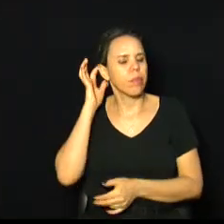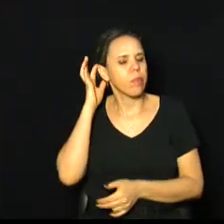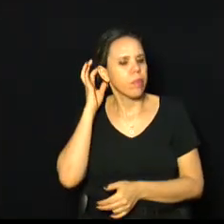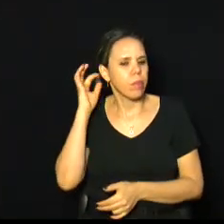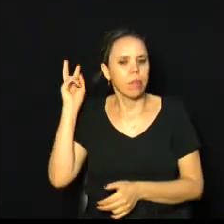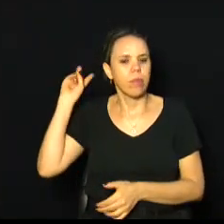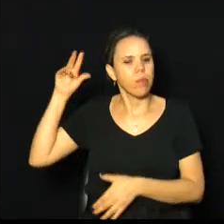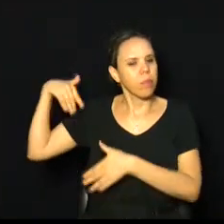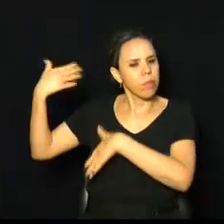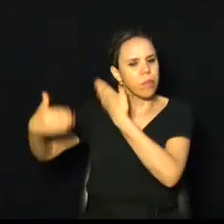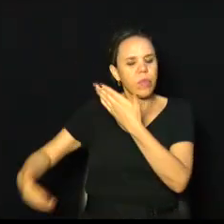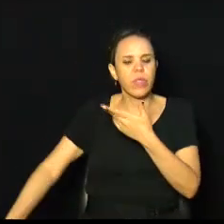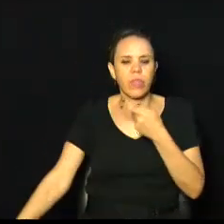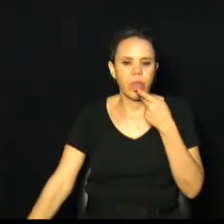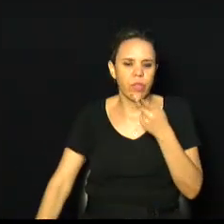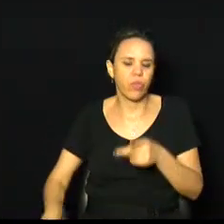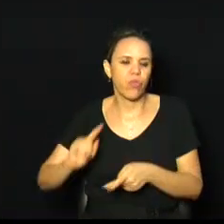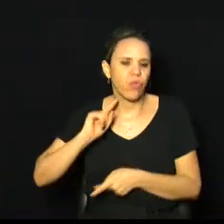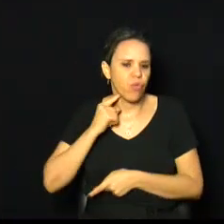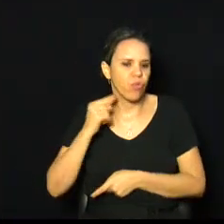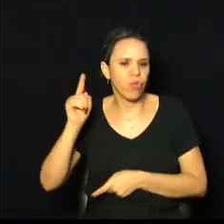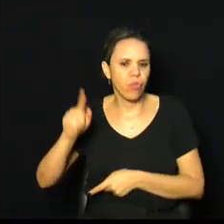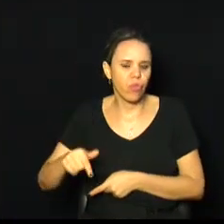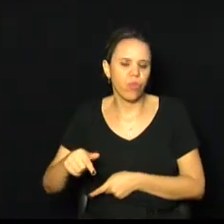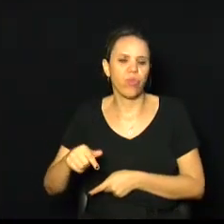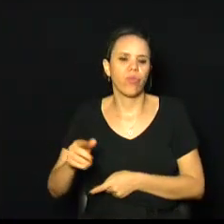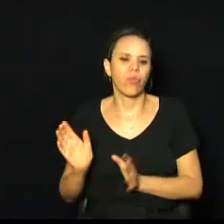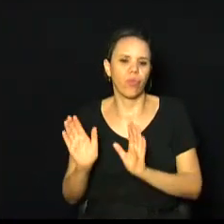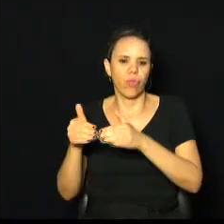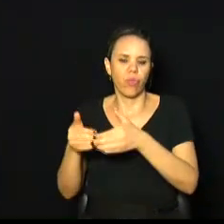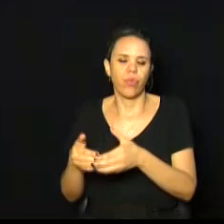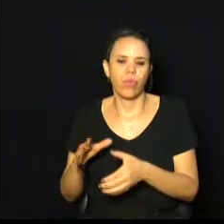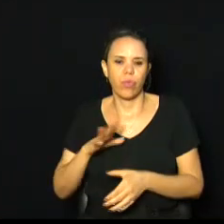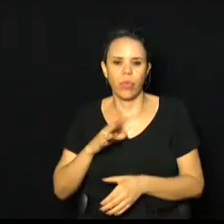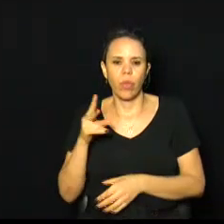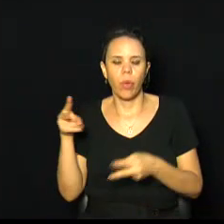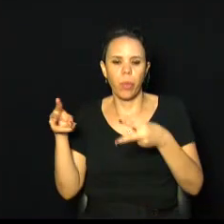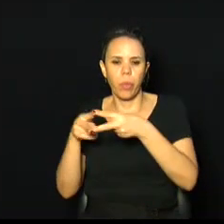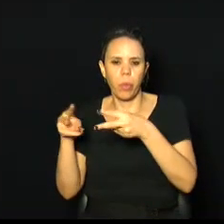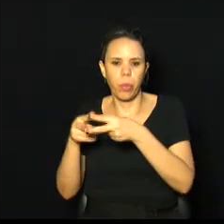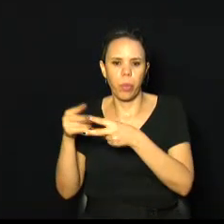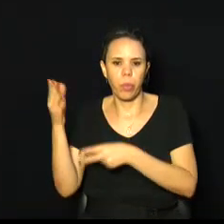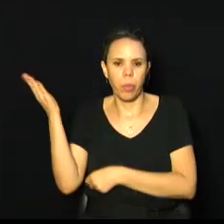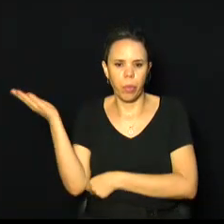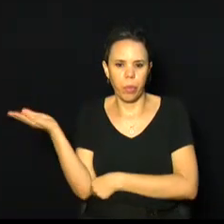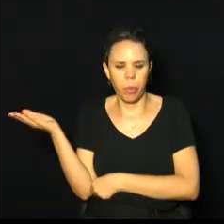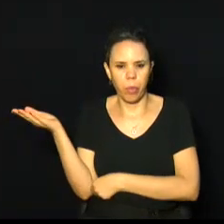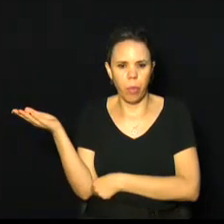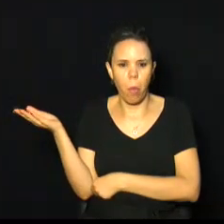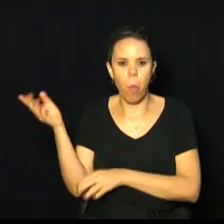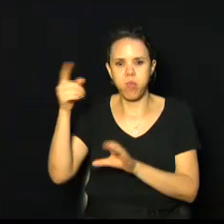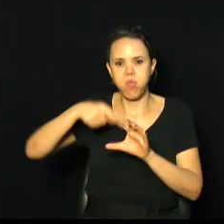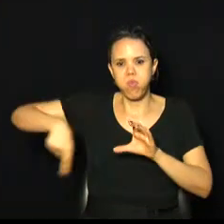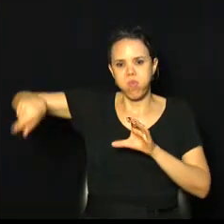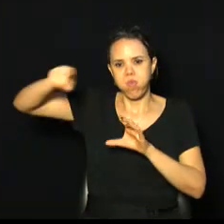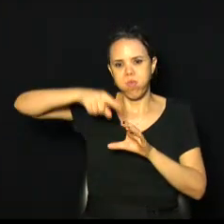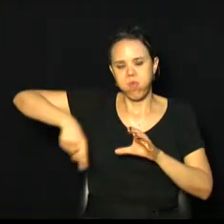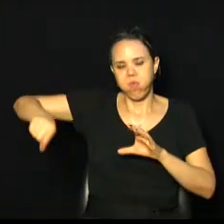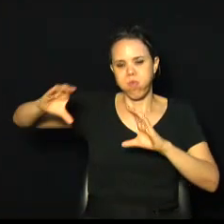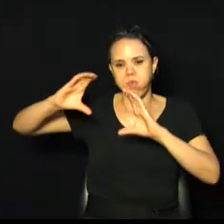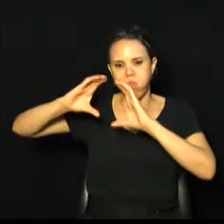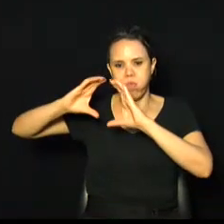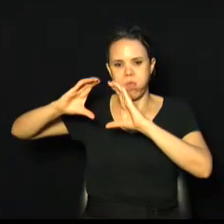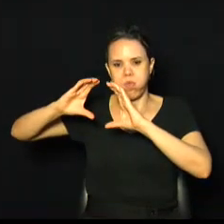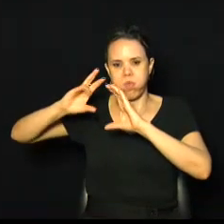historicamente, chamamos de lixo, né, concentrado em Paulínia, que é essa bolota maior que vocês estão